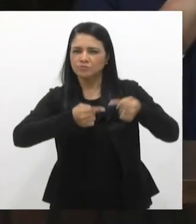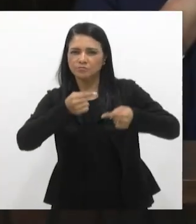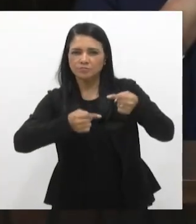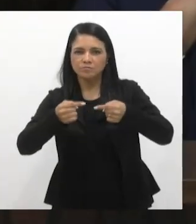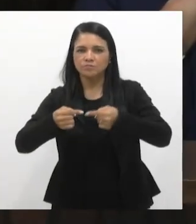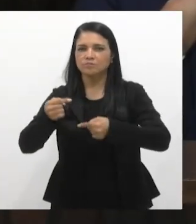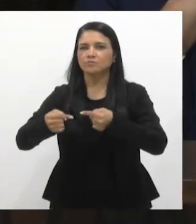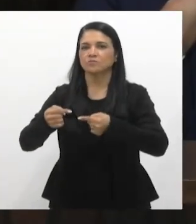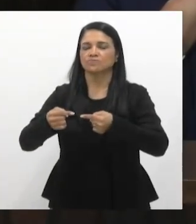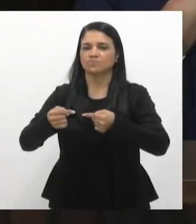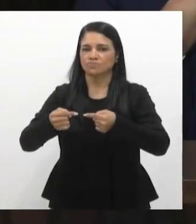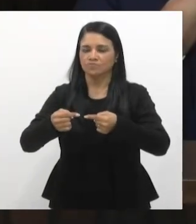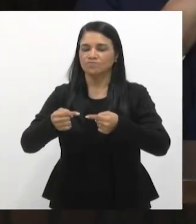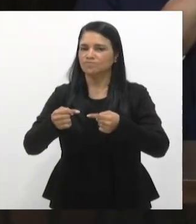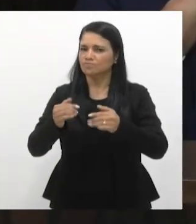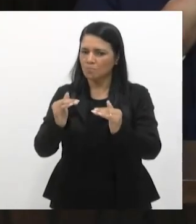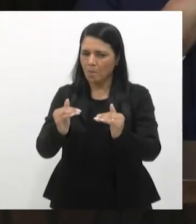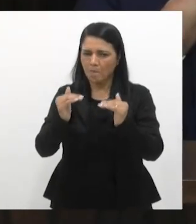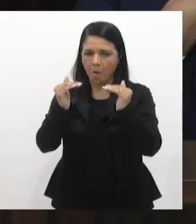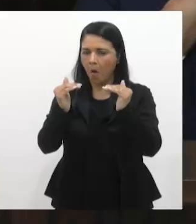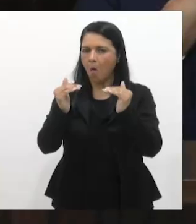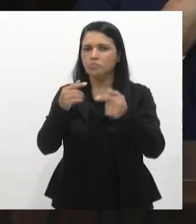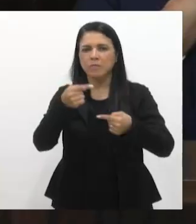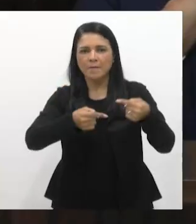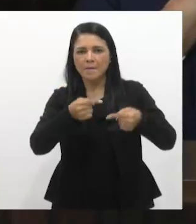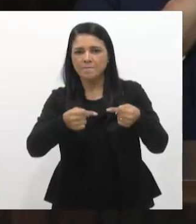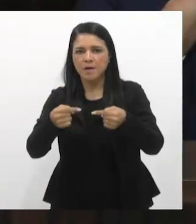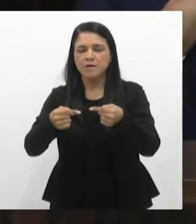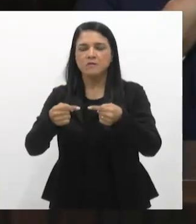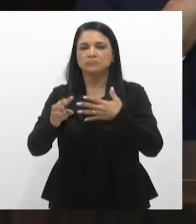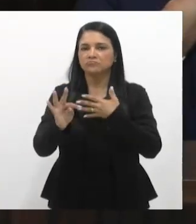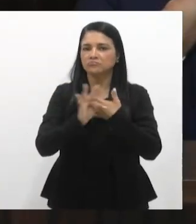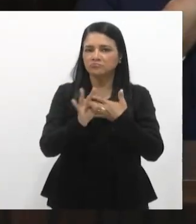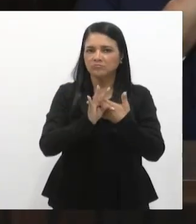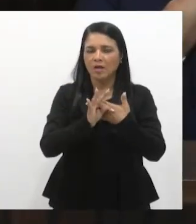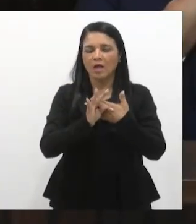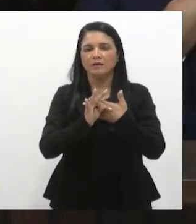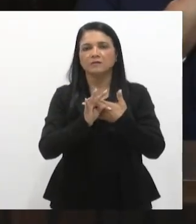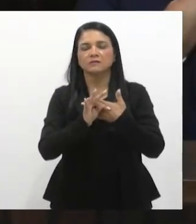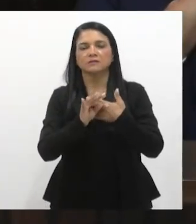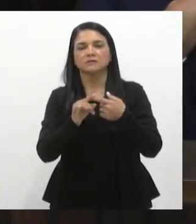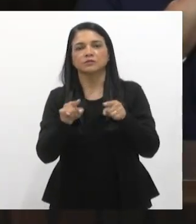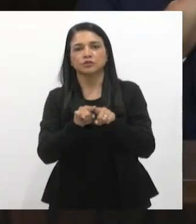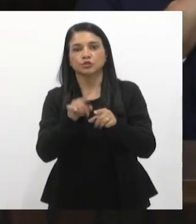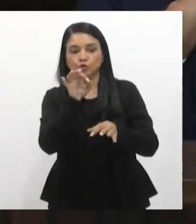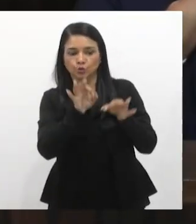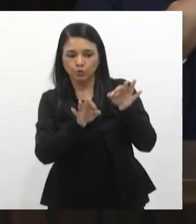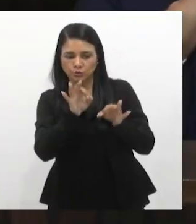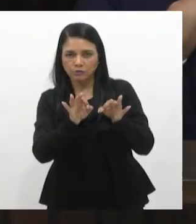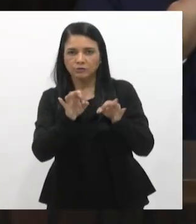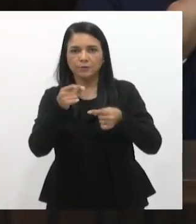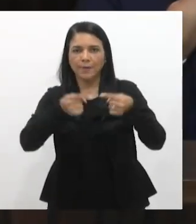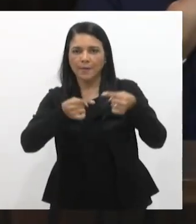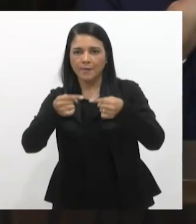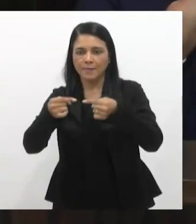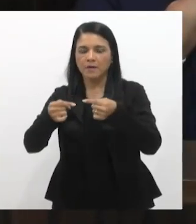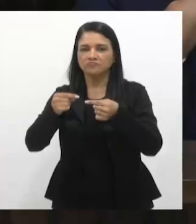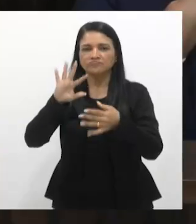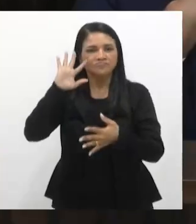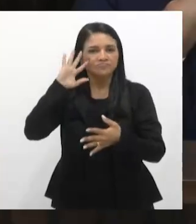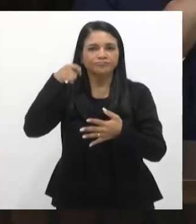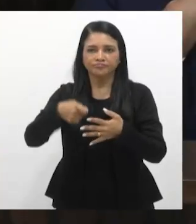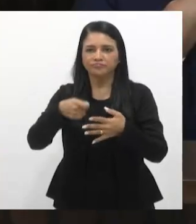produtivo, de altíssimo nível, questões técnicas e jurídicas que foram bem assertivas na defesa do Estado do Rio de